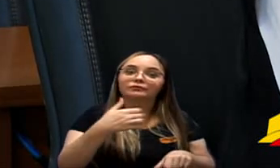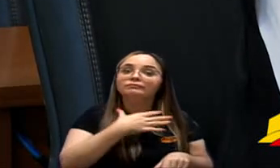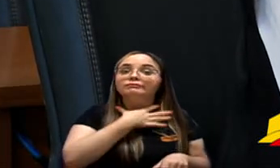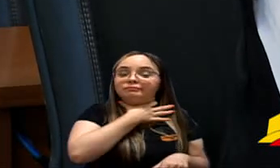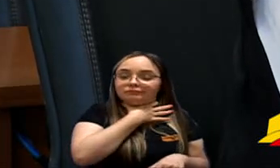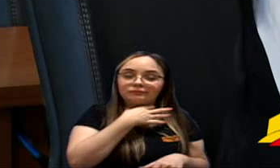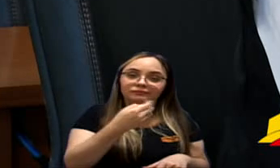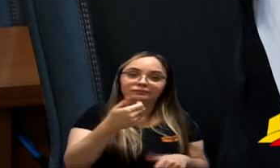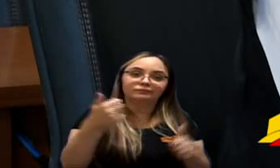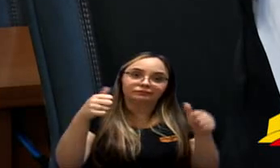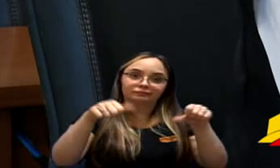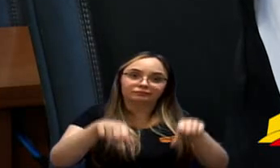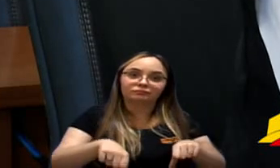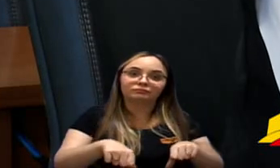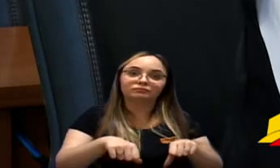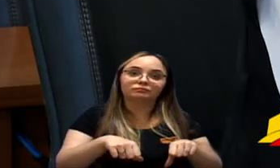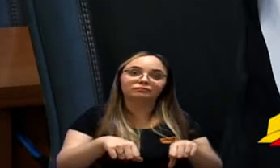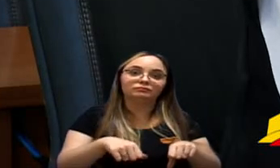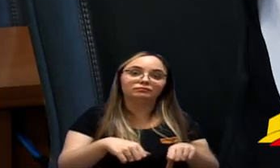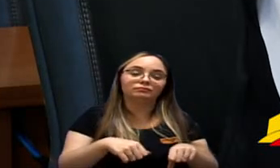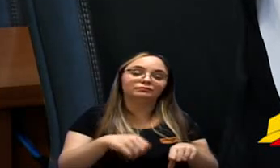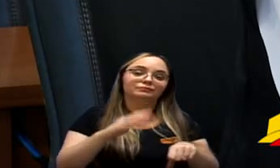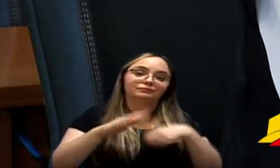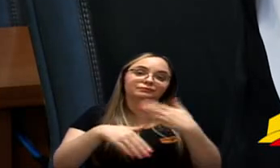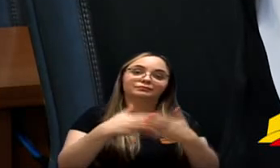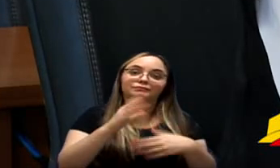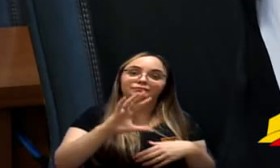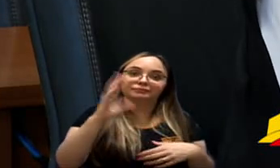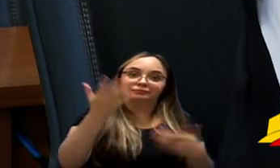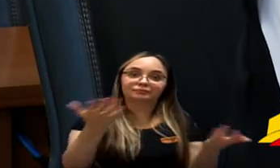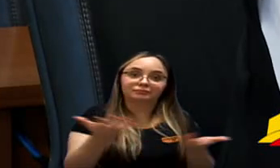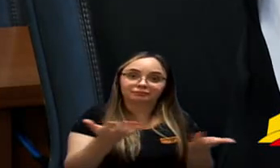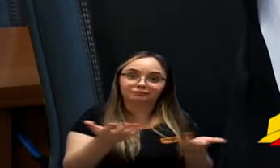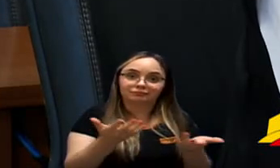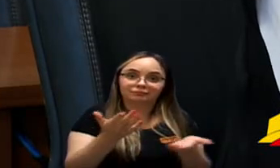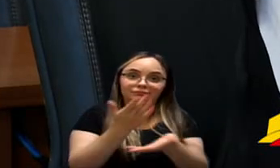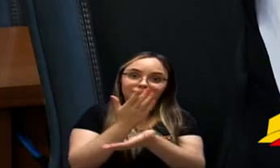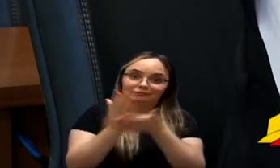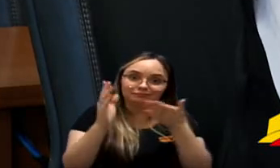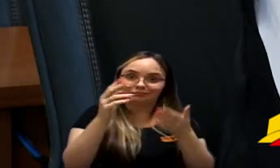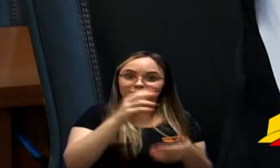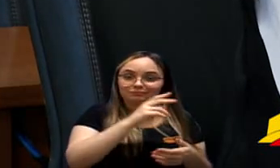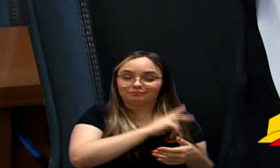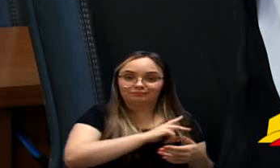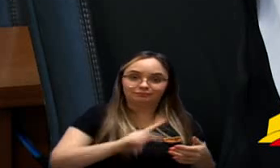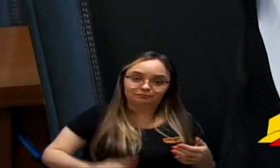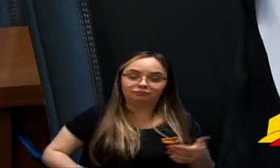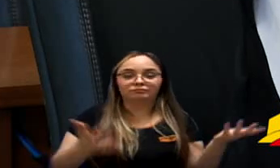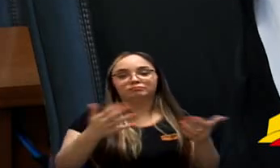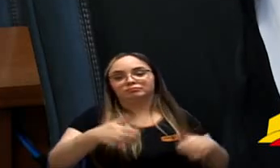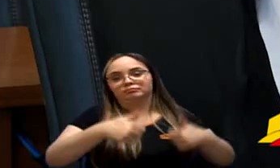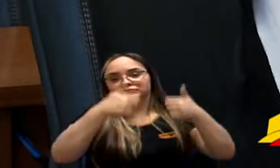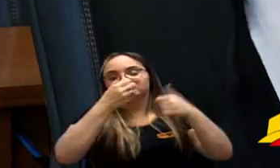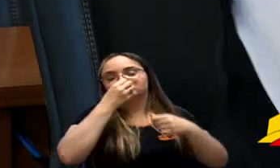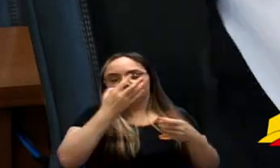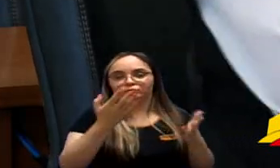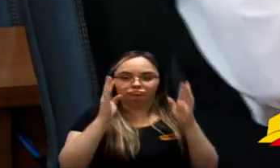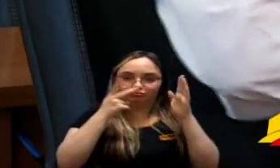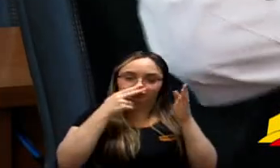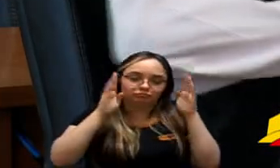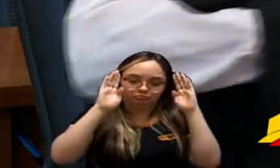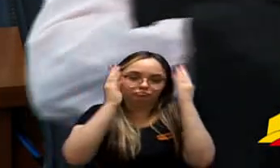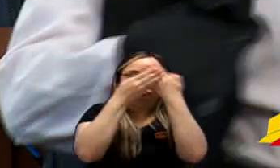Quando está, depois do golpe que fizeram novamente, eles. Aí sim, aí está ok, eles fecham os olhos,